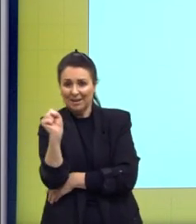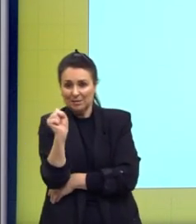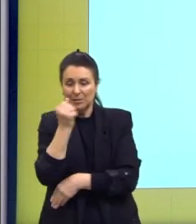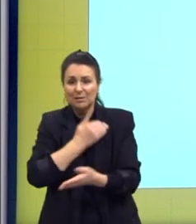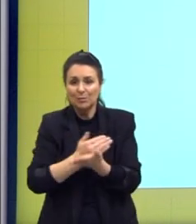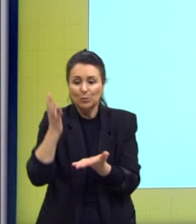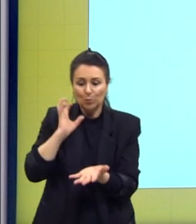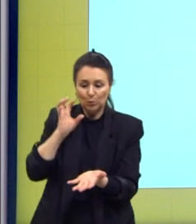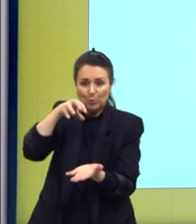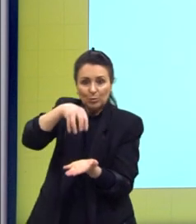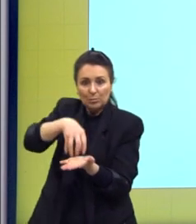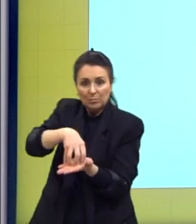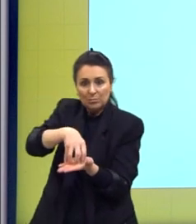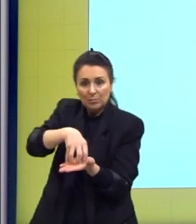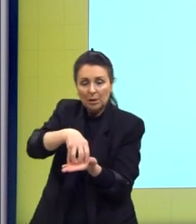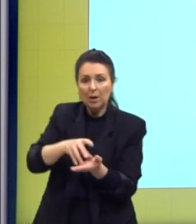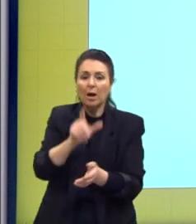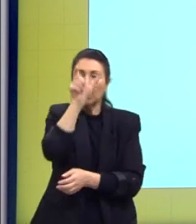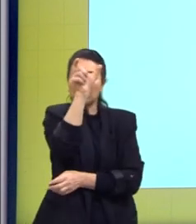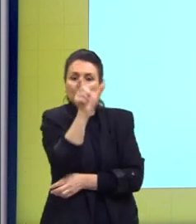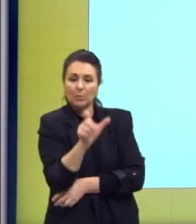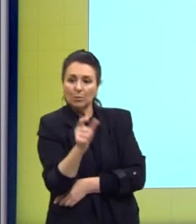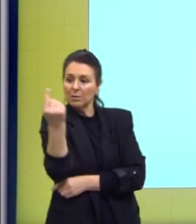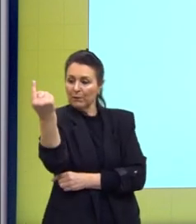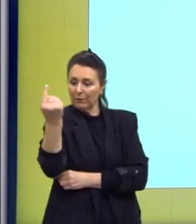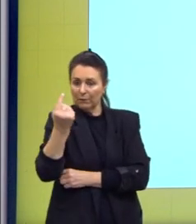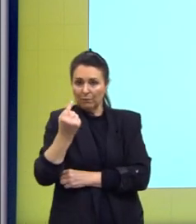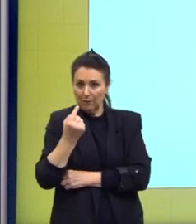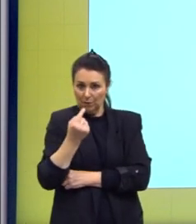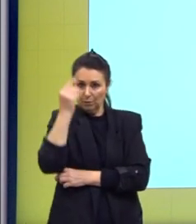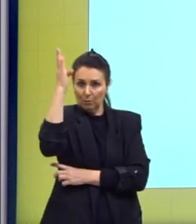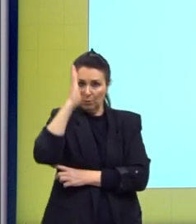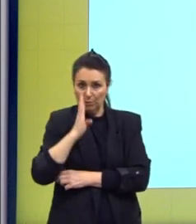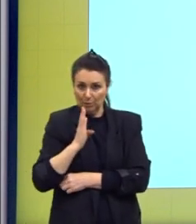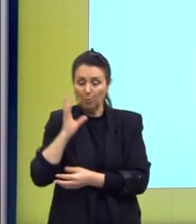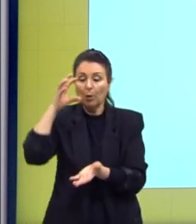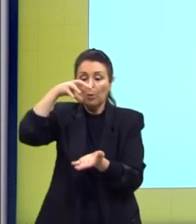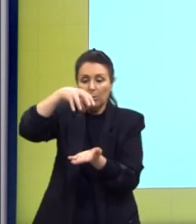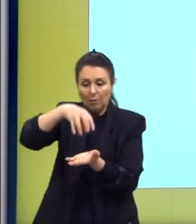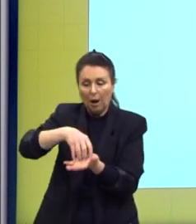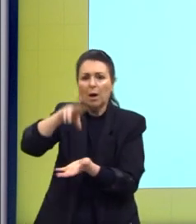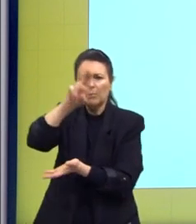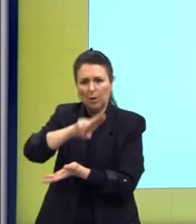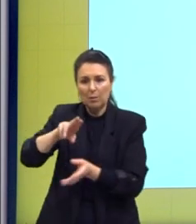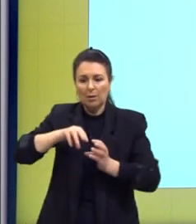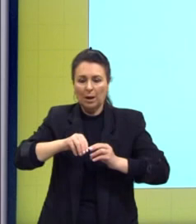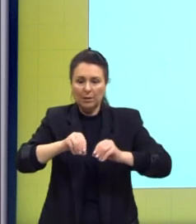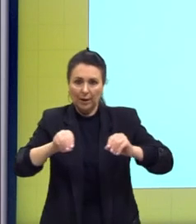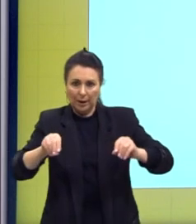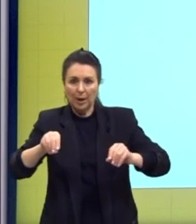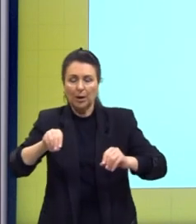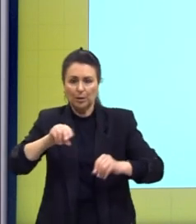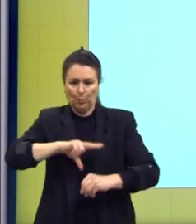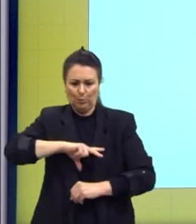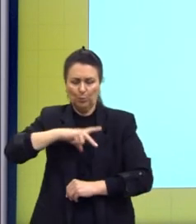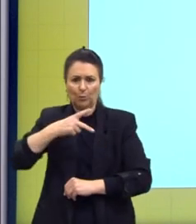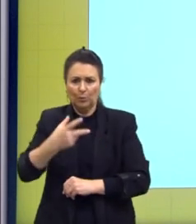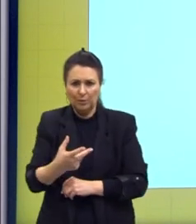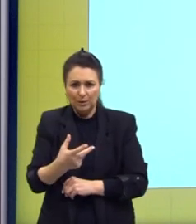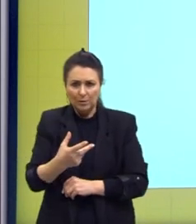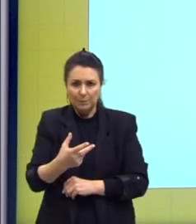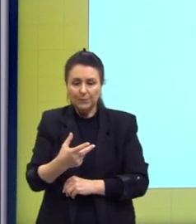colonização e que as pessoas que vinham para cá então para colonizar o Brasil os portugueses eles recebiam